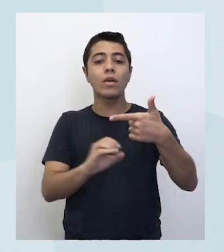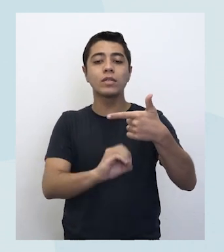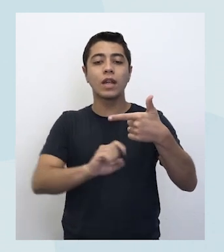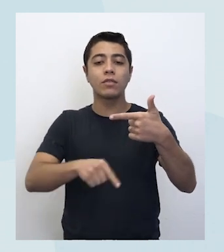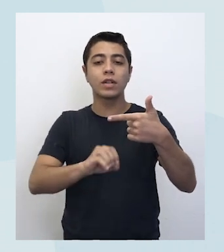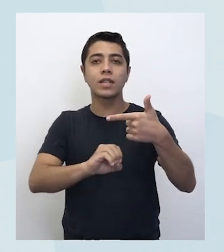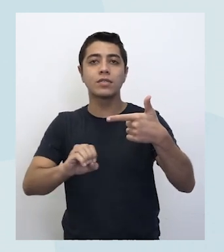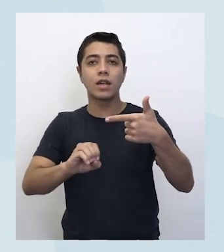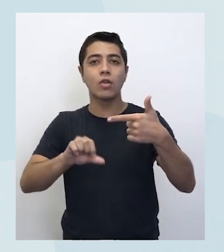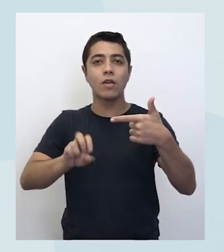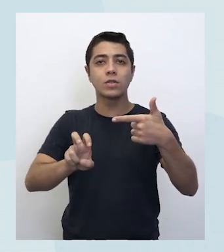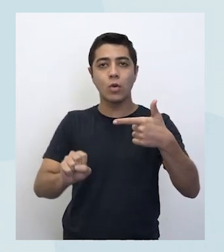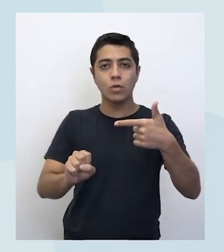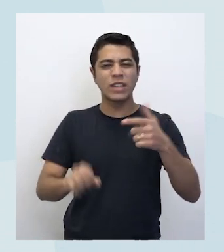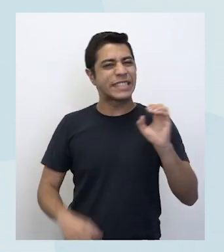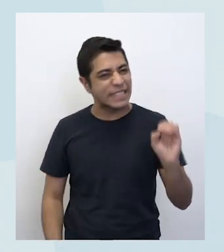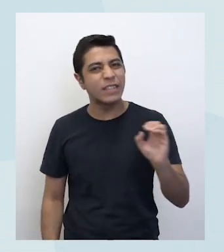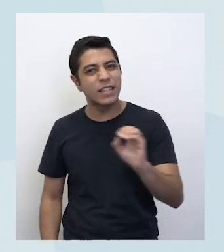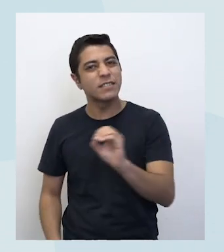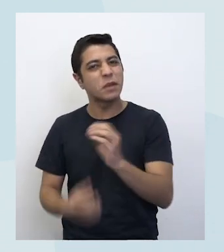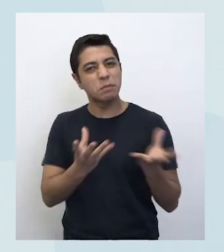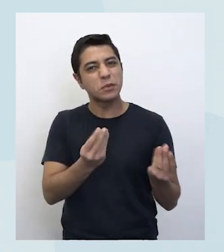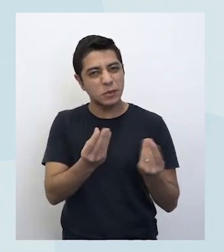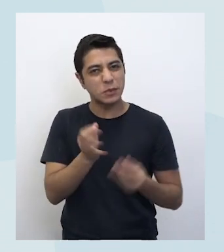0,00958. Tanto zero, né, gente? Que vai dar também